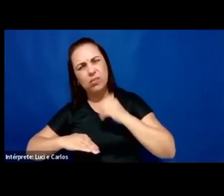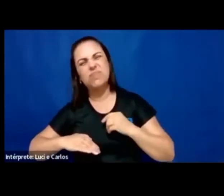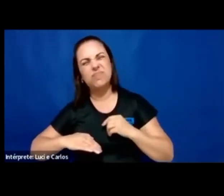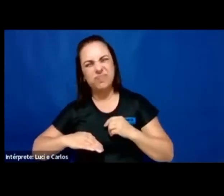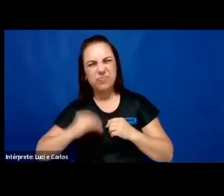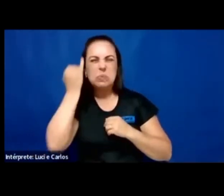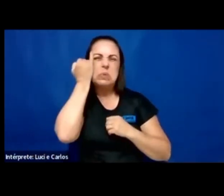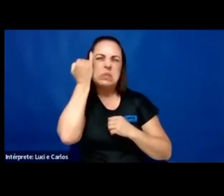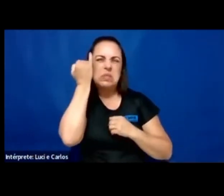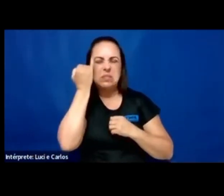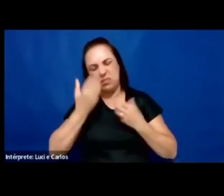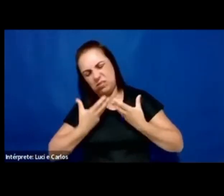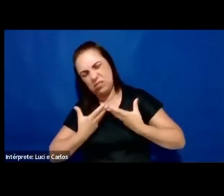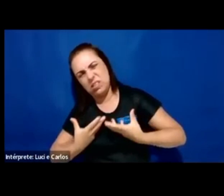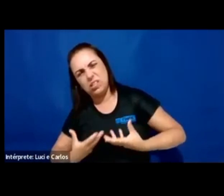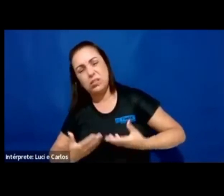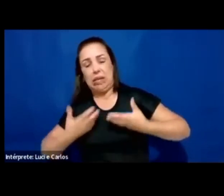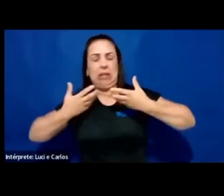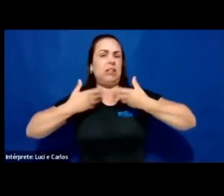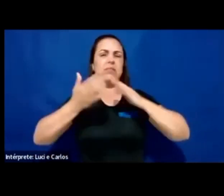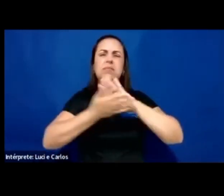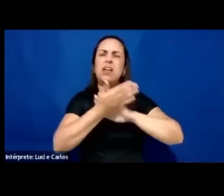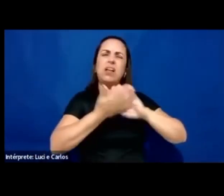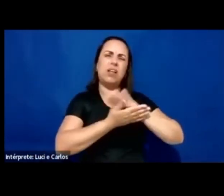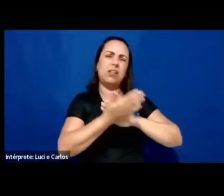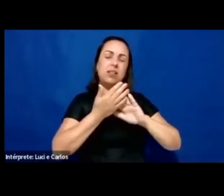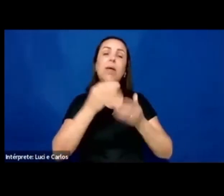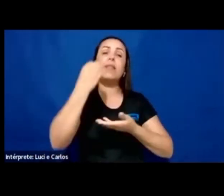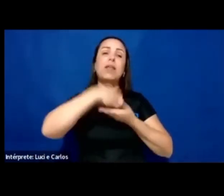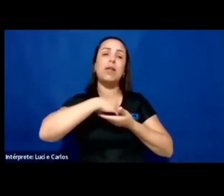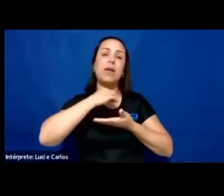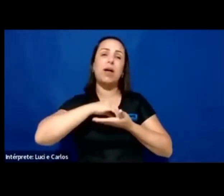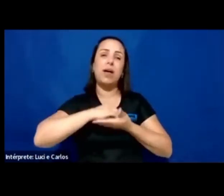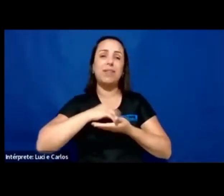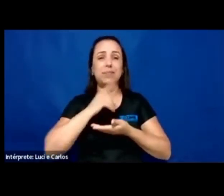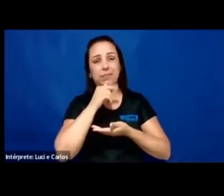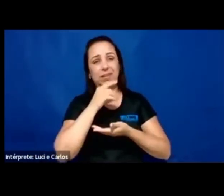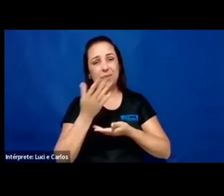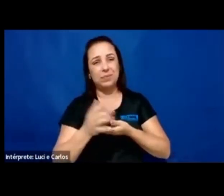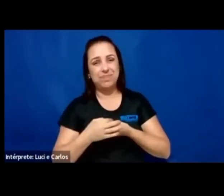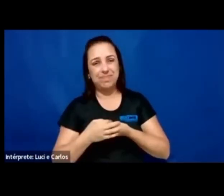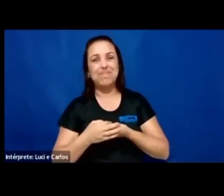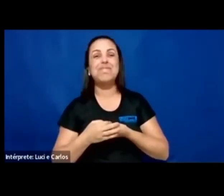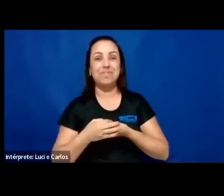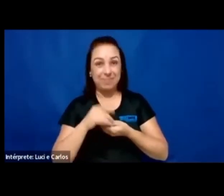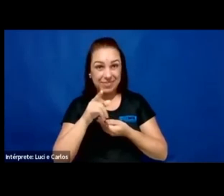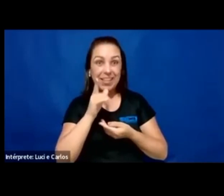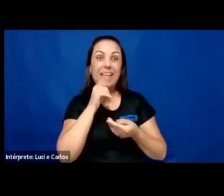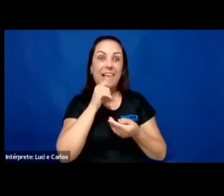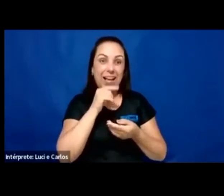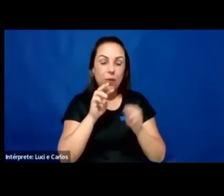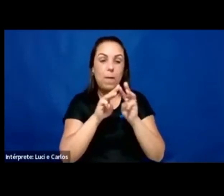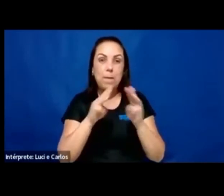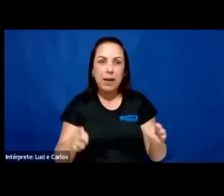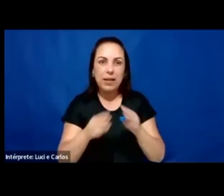Deus, parece que eu estou tão cansado. É, às vezes você está desidratado. Começa a beber mais água. Bebe uma água magneticamente tratada, que ela te hidrata